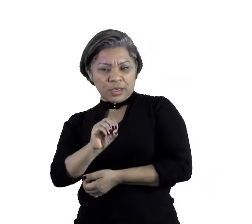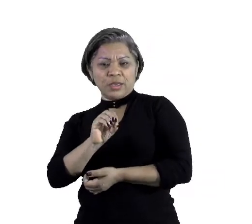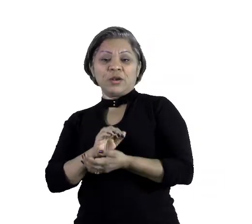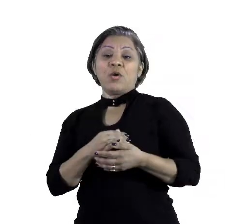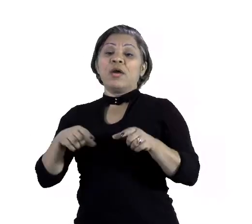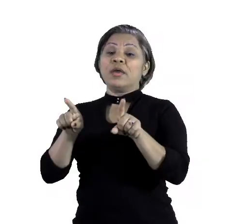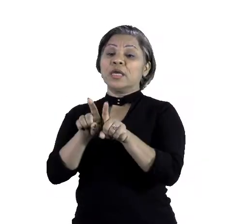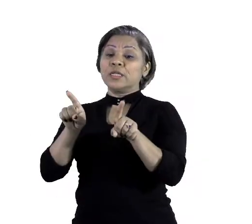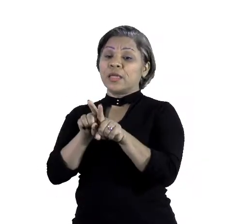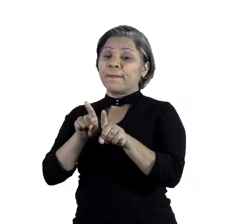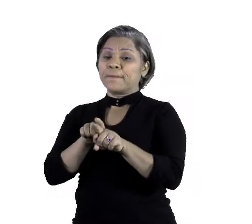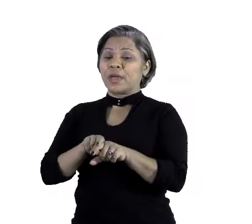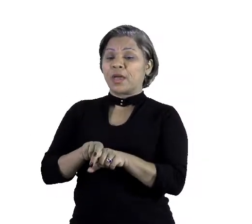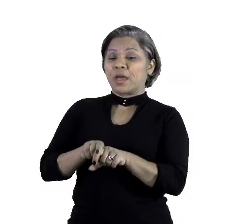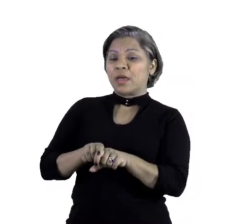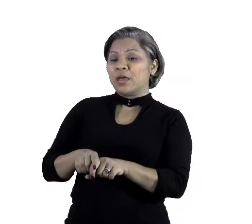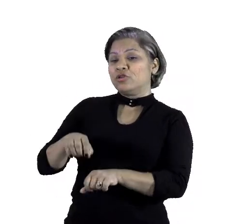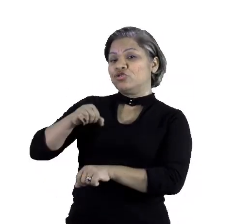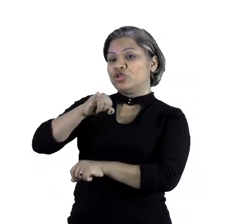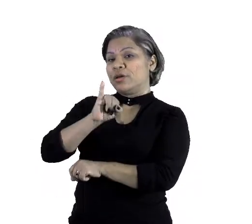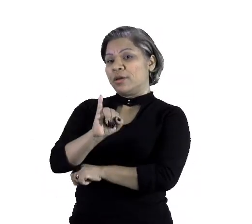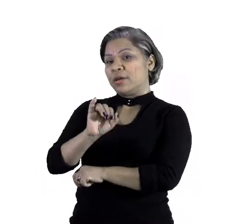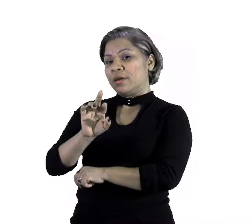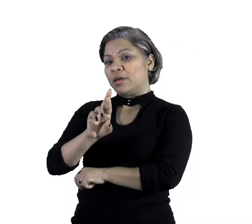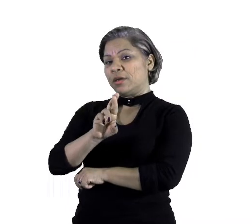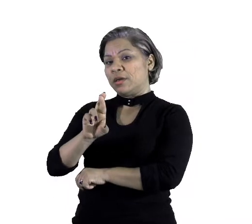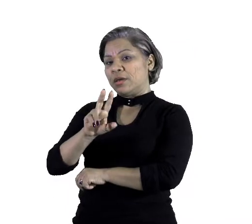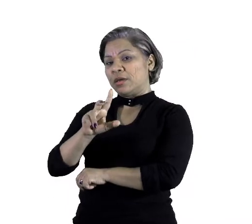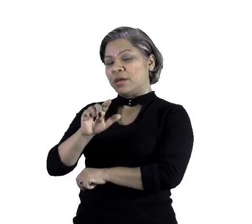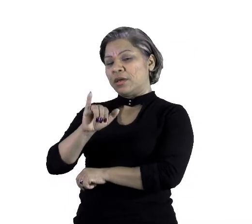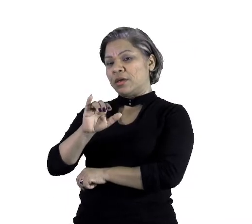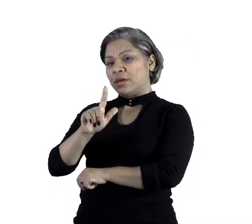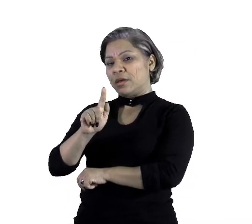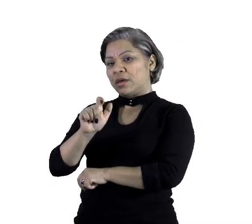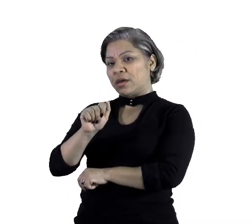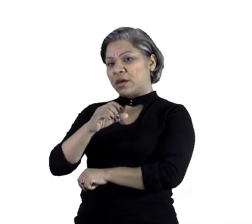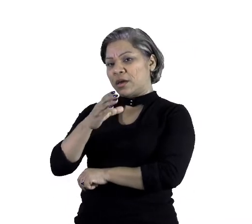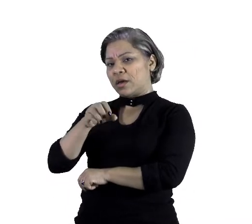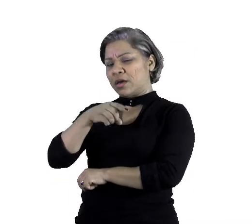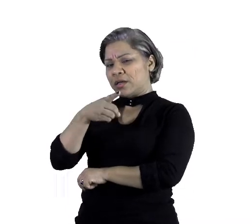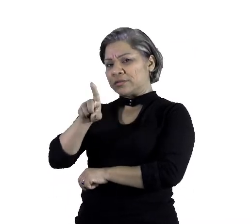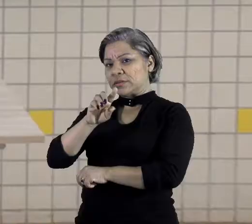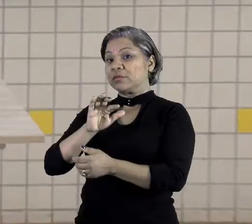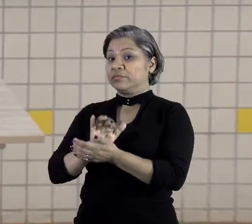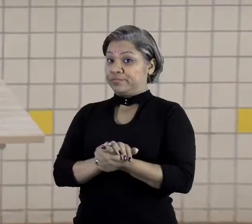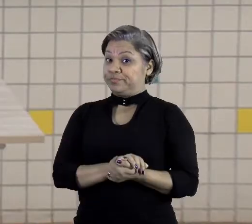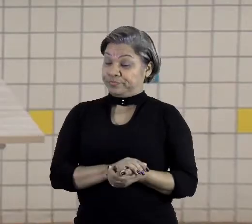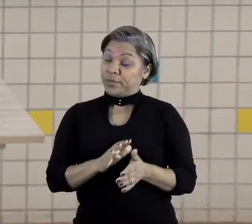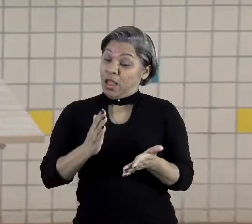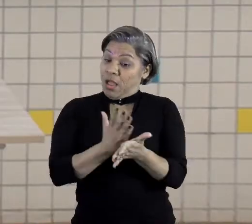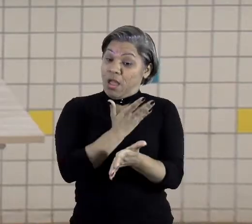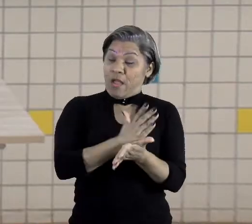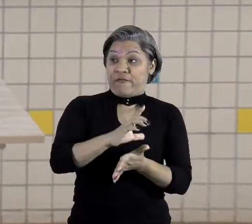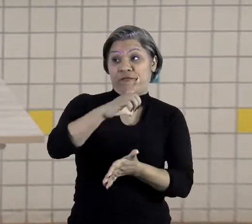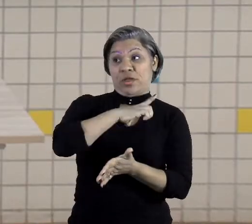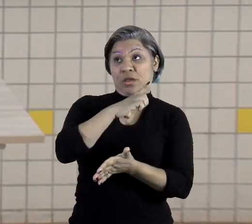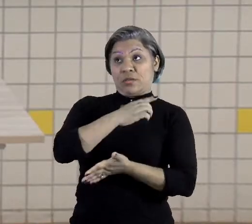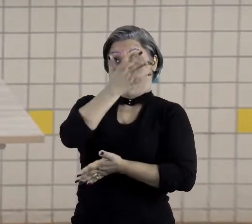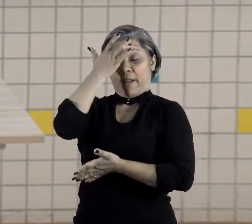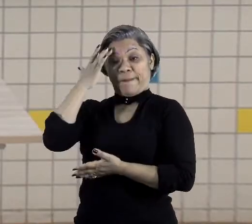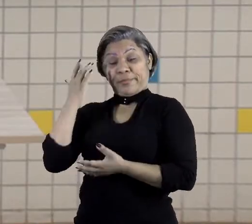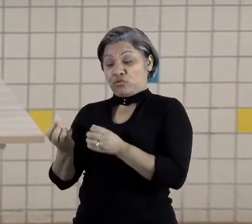atenção que tem época que as pessoas plantam com a água que vem da chuva, né? Ou